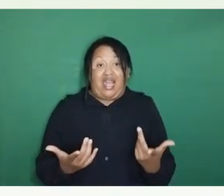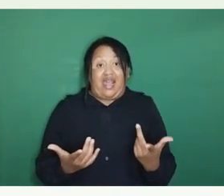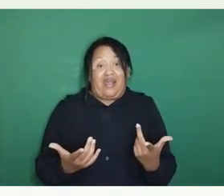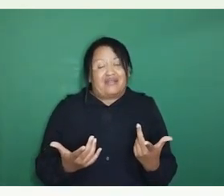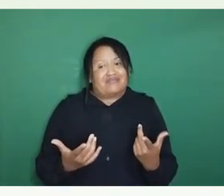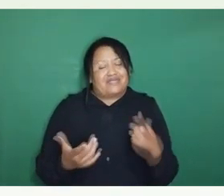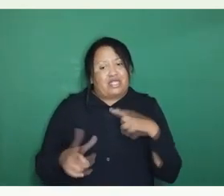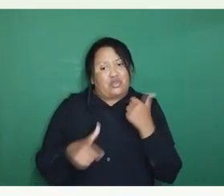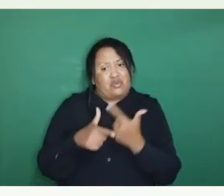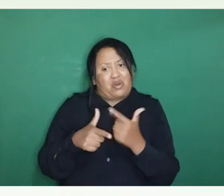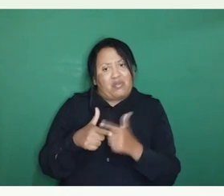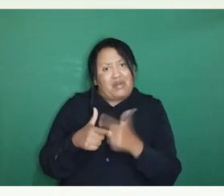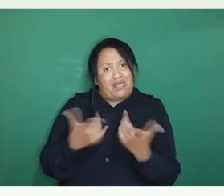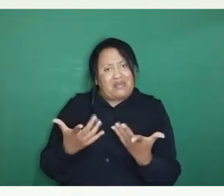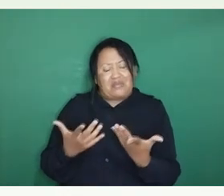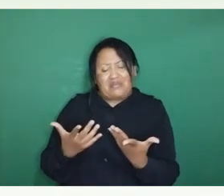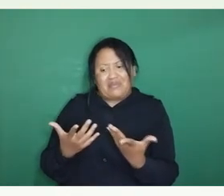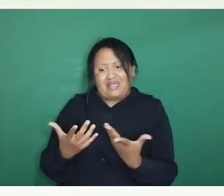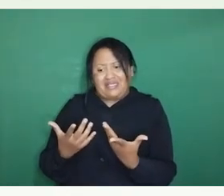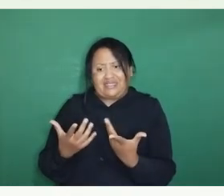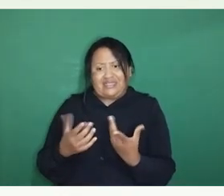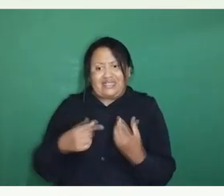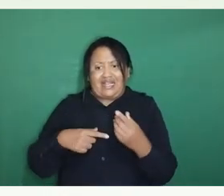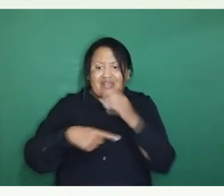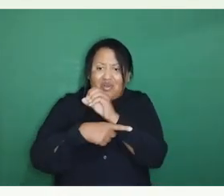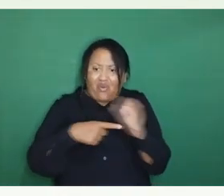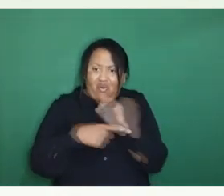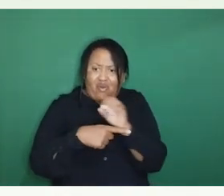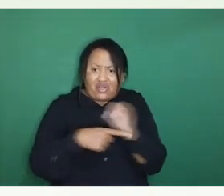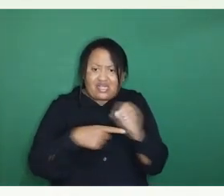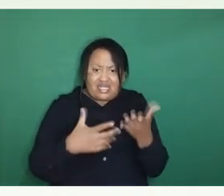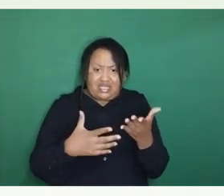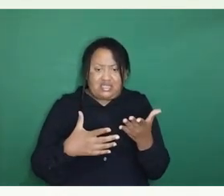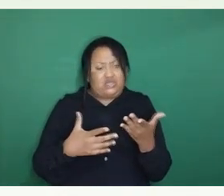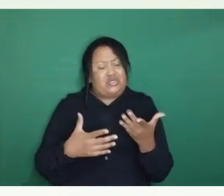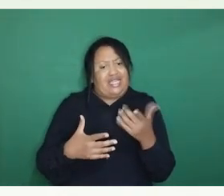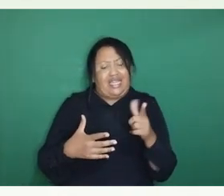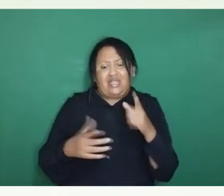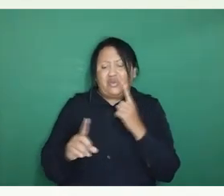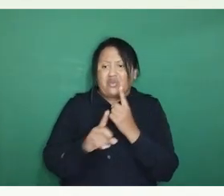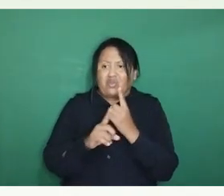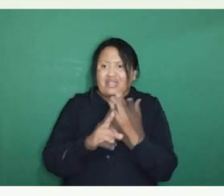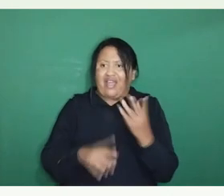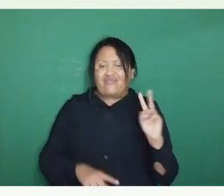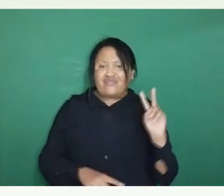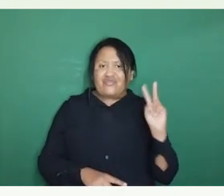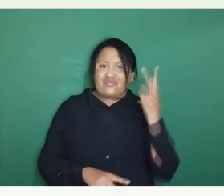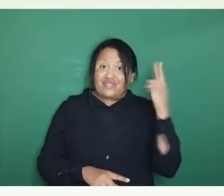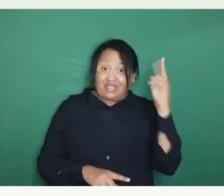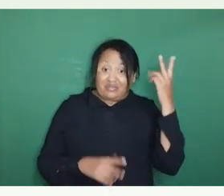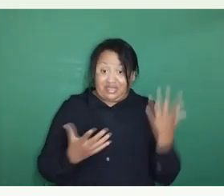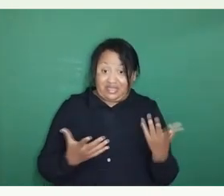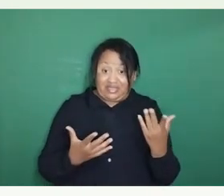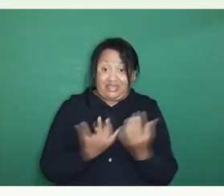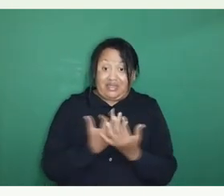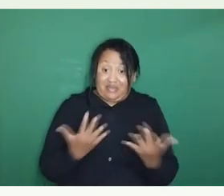de nutrientes para o desenvolvimento da planta para corrigir o pH do solo e fornecer minerais é